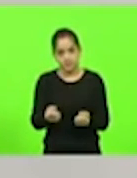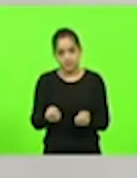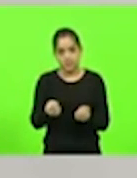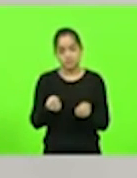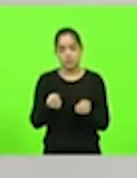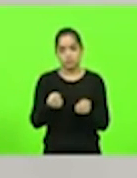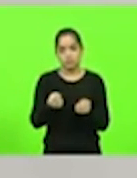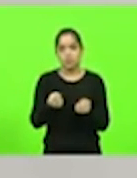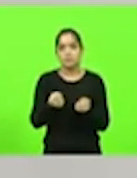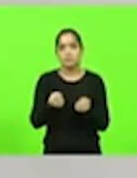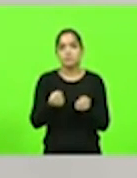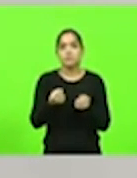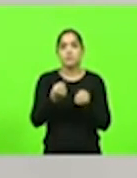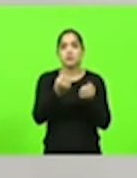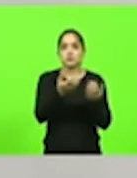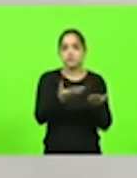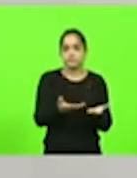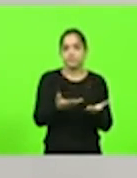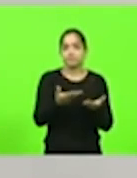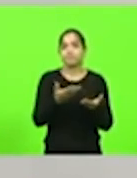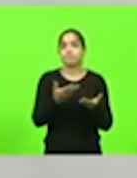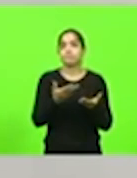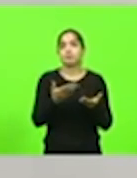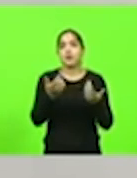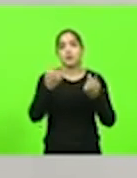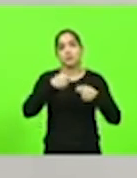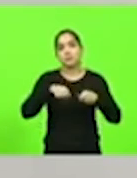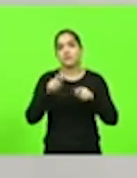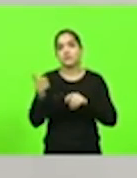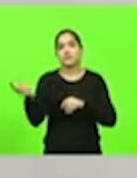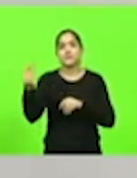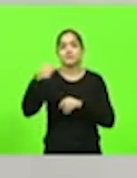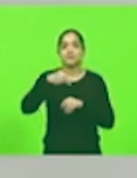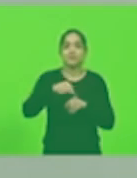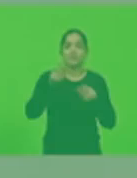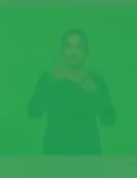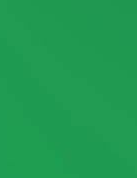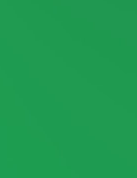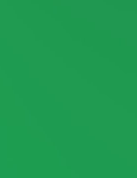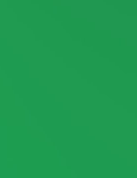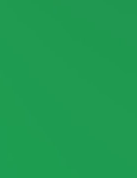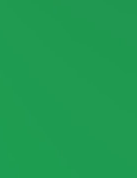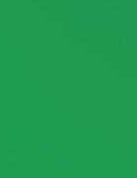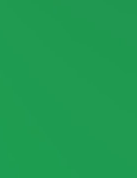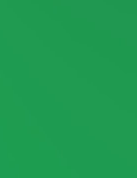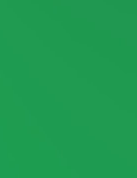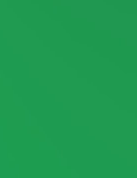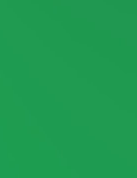medicar essas crianças em Concórdia e elas não precisarão mais vir a Florianópolis.